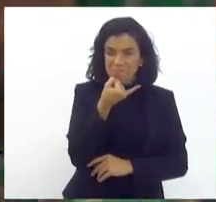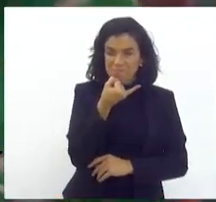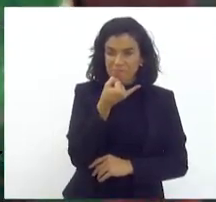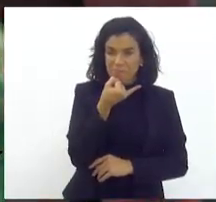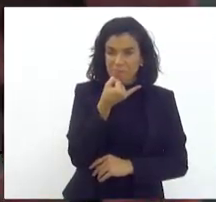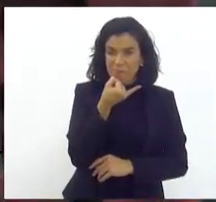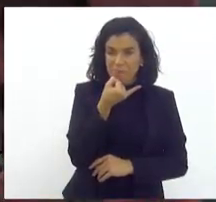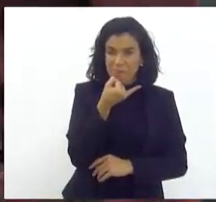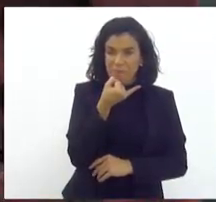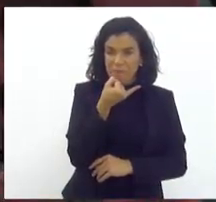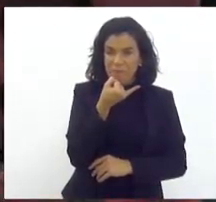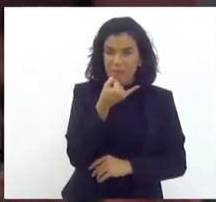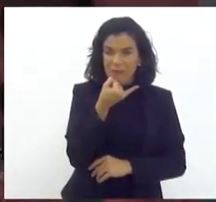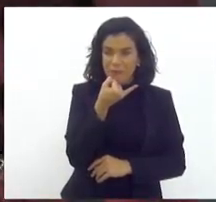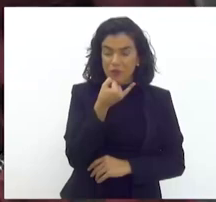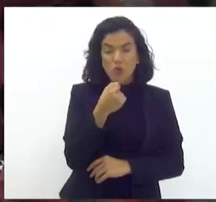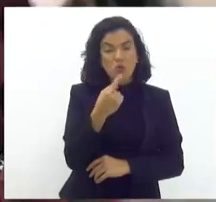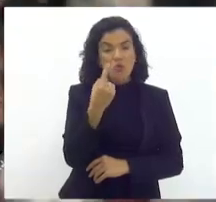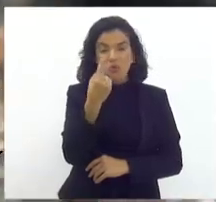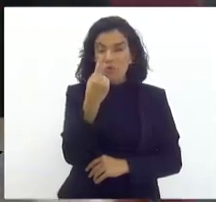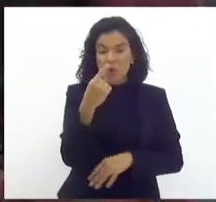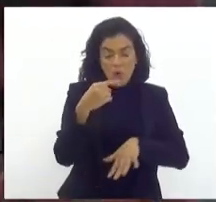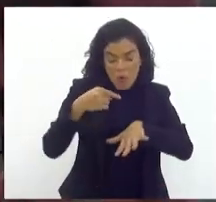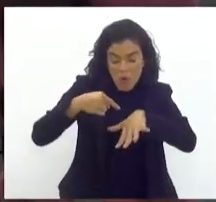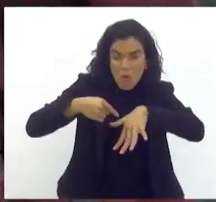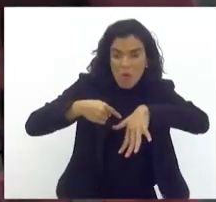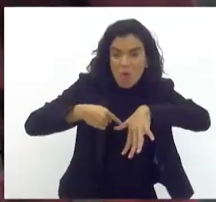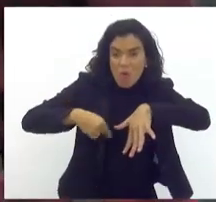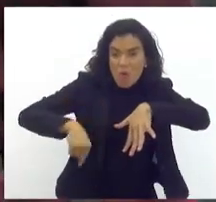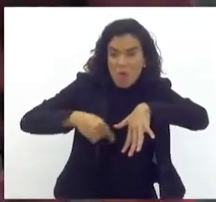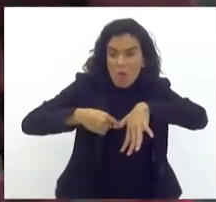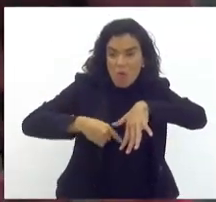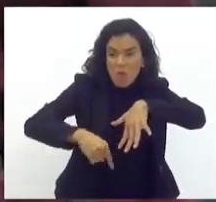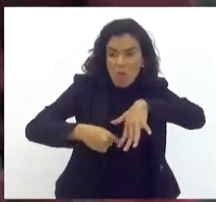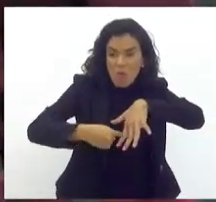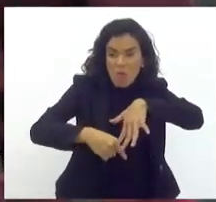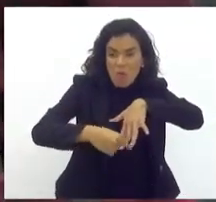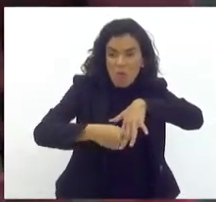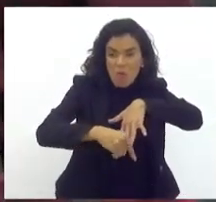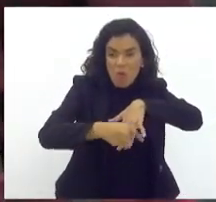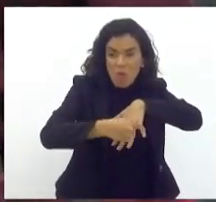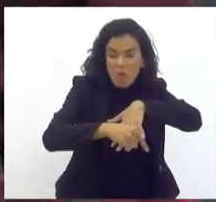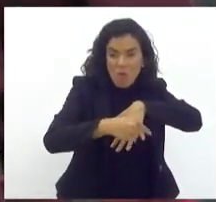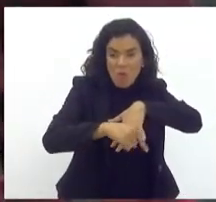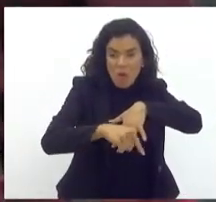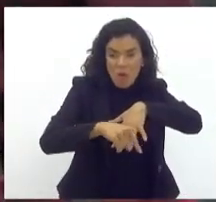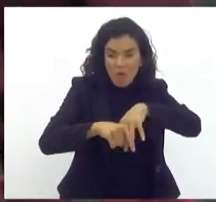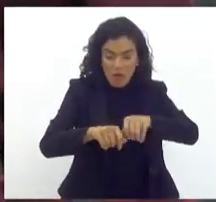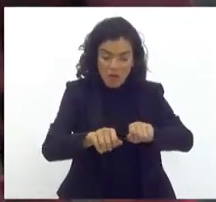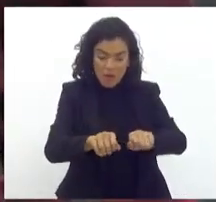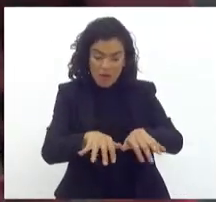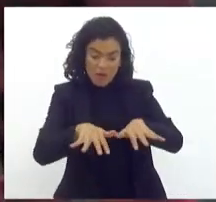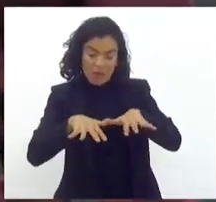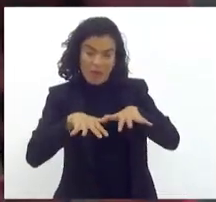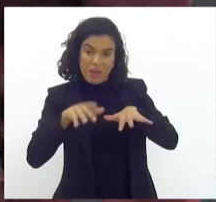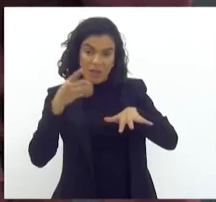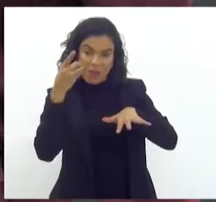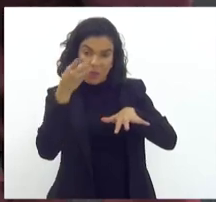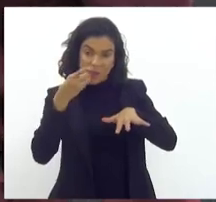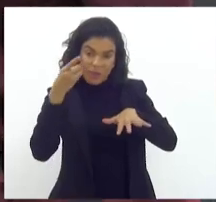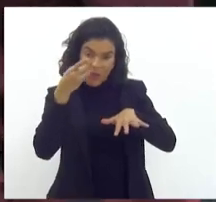um pequeno segmento só um pequeno segmento do Parlamento Fluminense